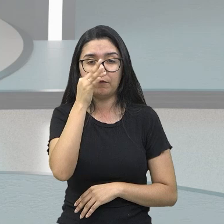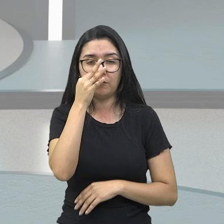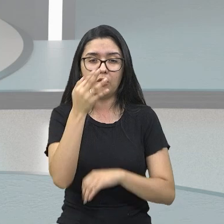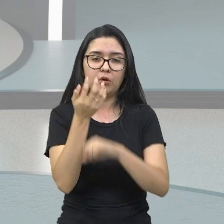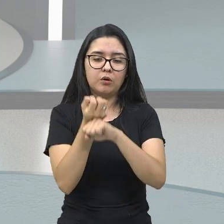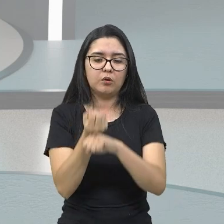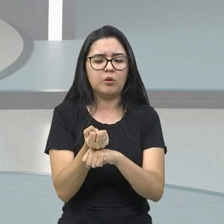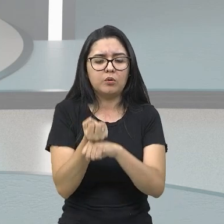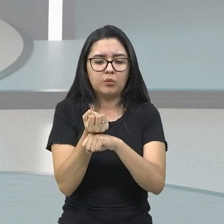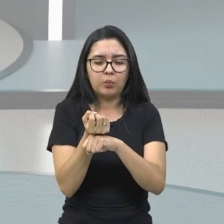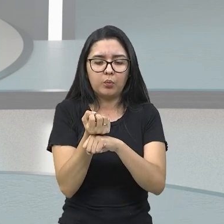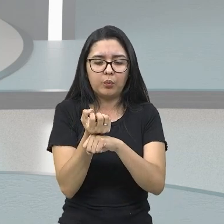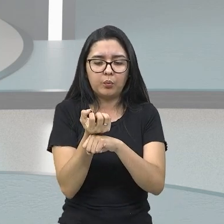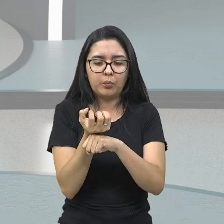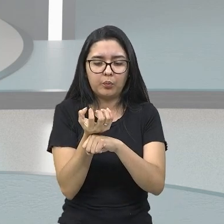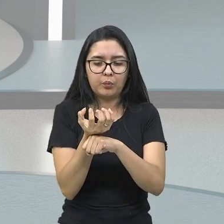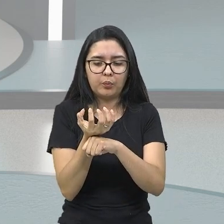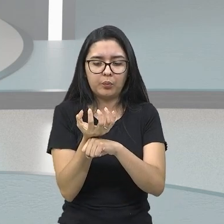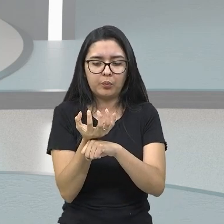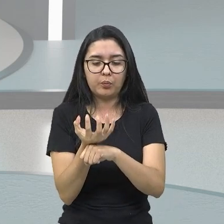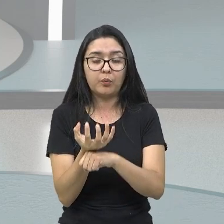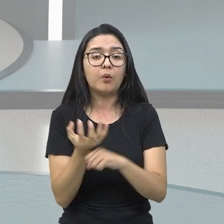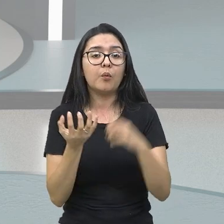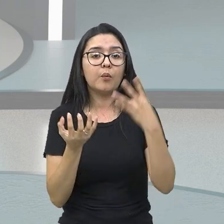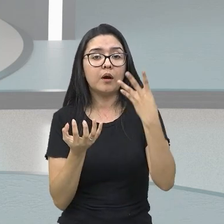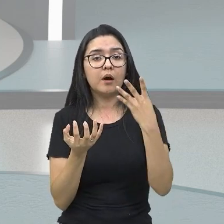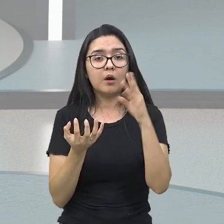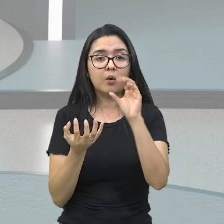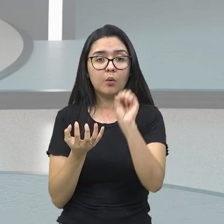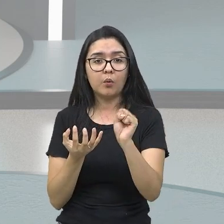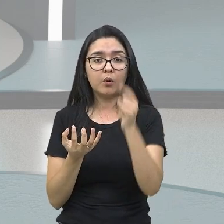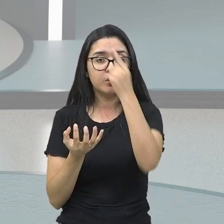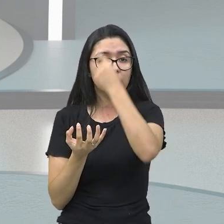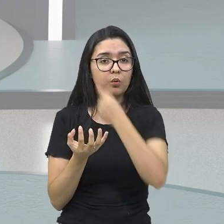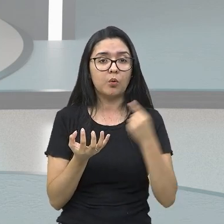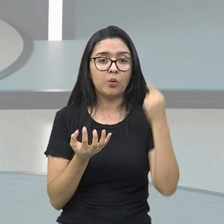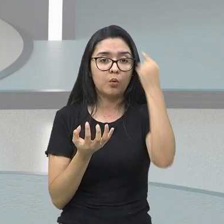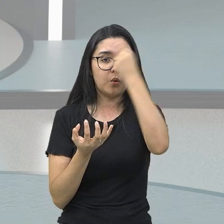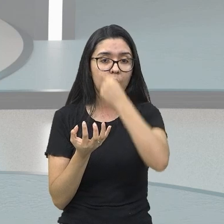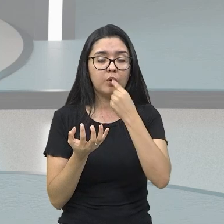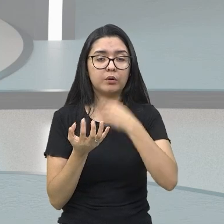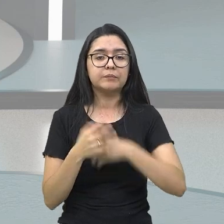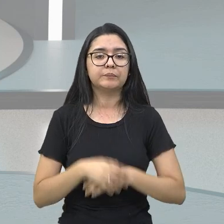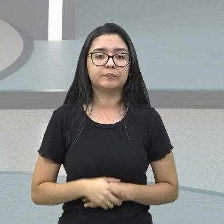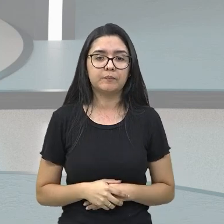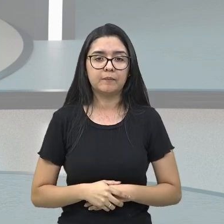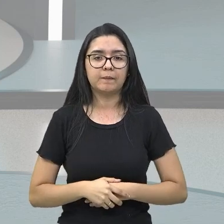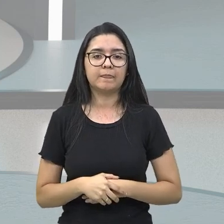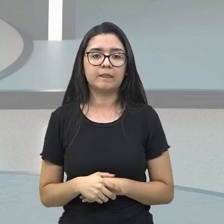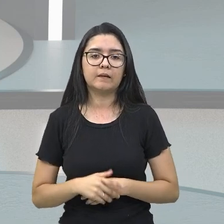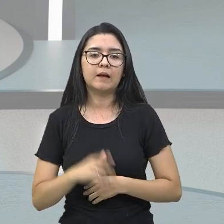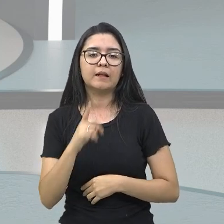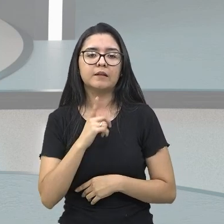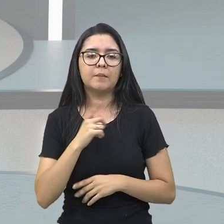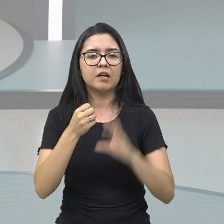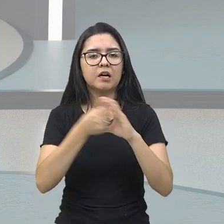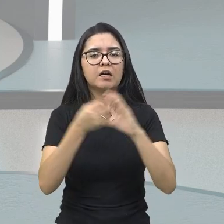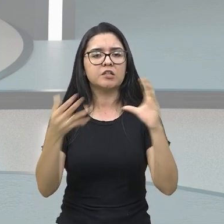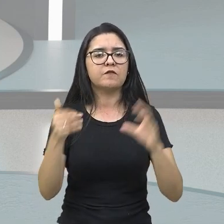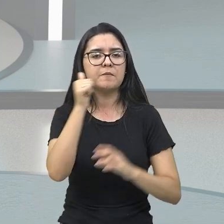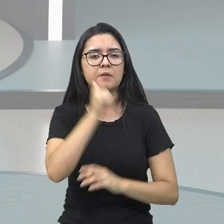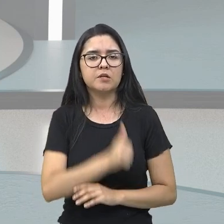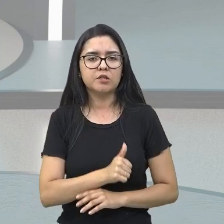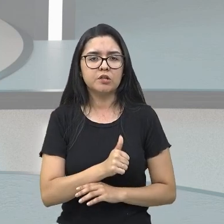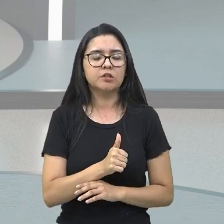da flor. Então a flor, ela no primeiro dia, ela tem o aspecto feminino e no segundo masculino. No primeiro